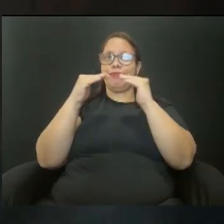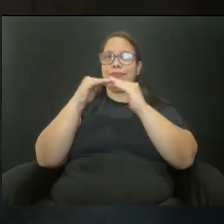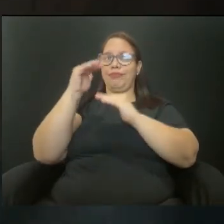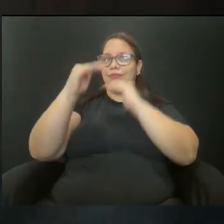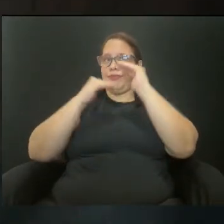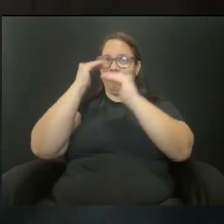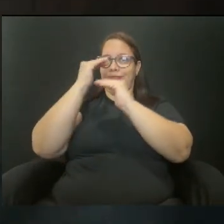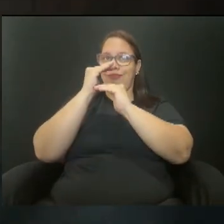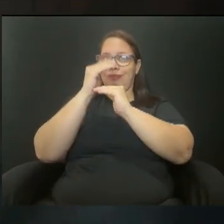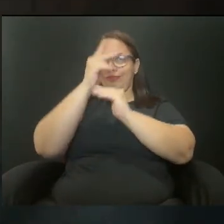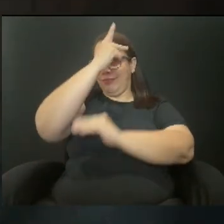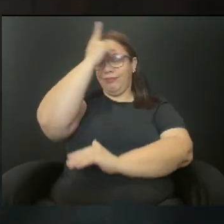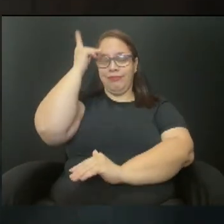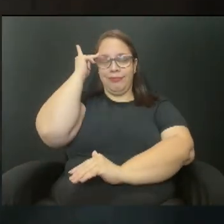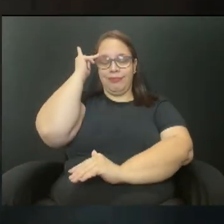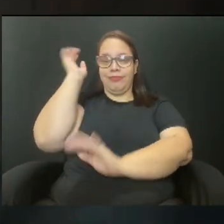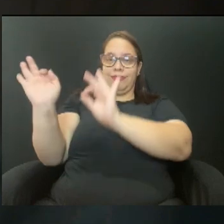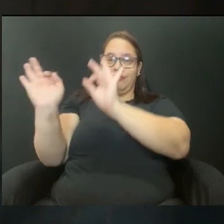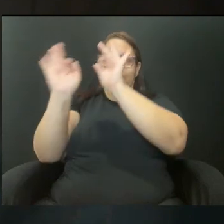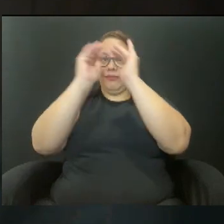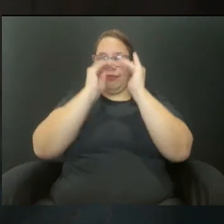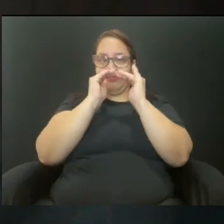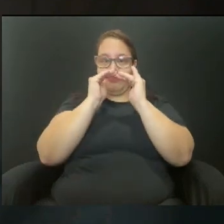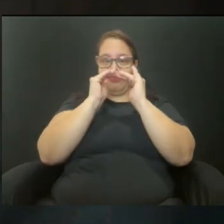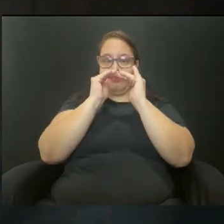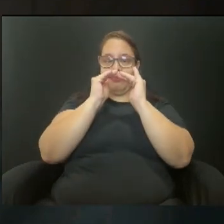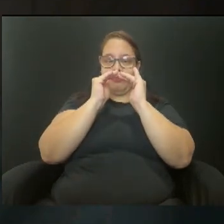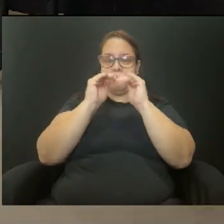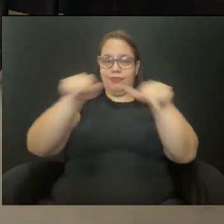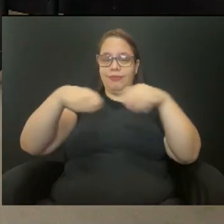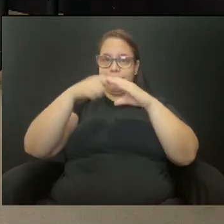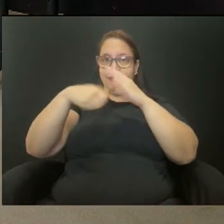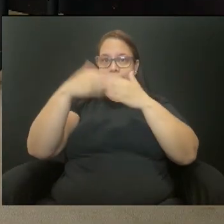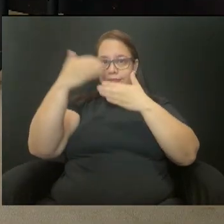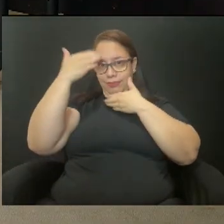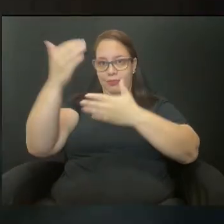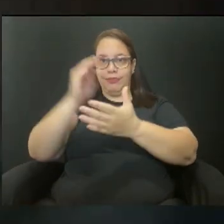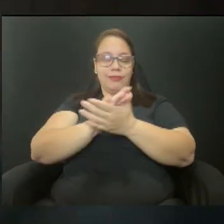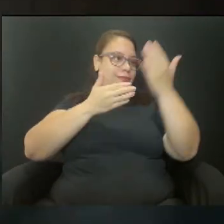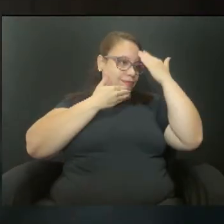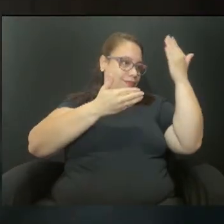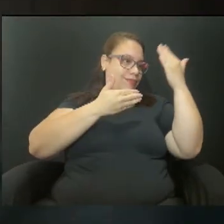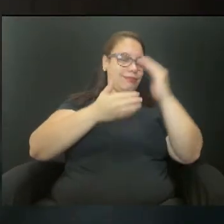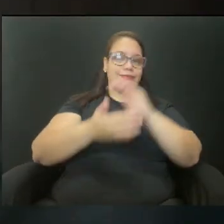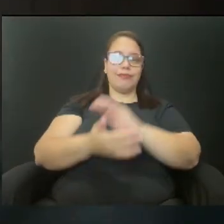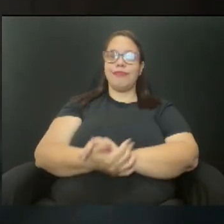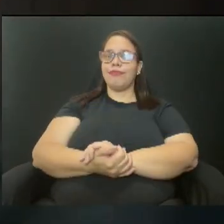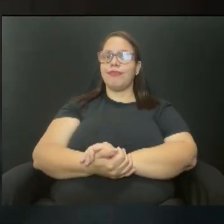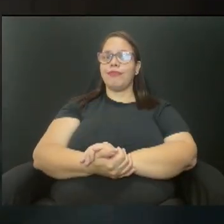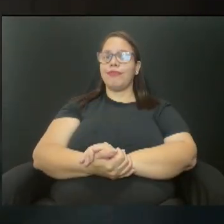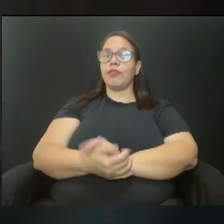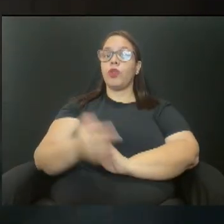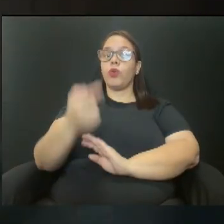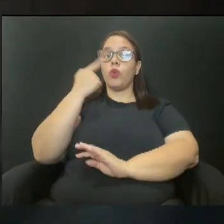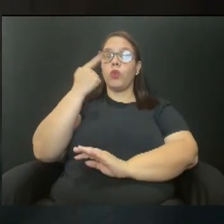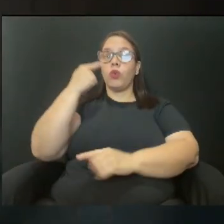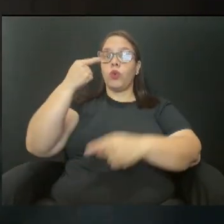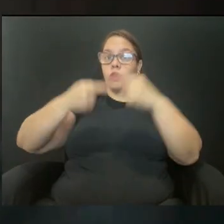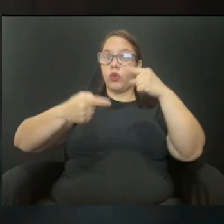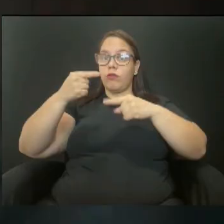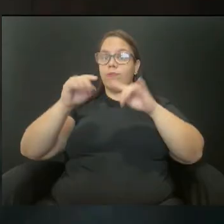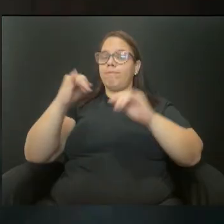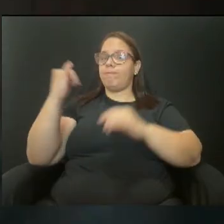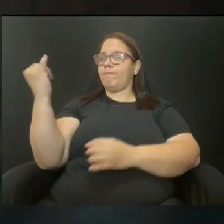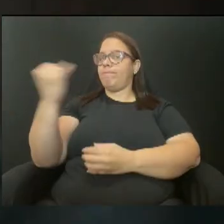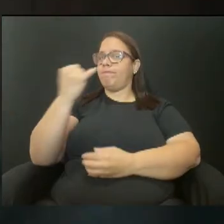que acompanhou e acompanha aqui o Estúdio Câmara. Muito obrigada. Obrigada, Eva. Agradeço. E olha só, um debate essencial para entender